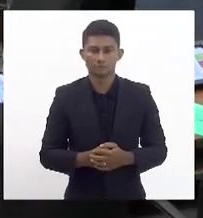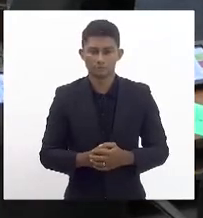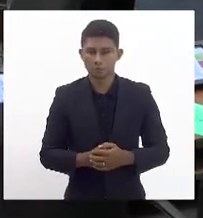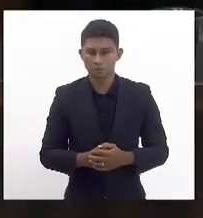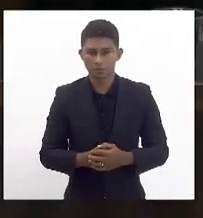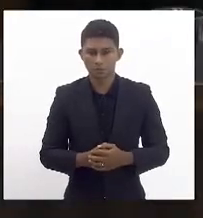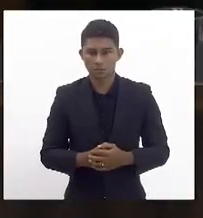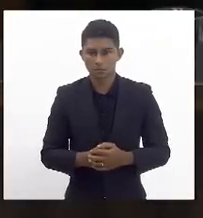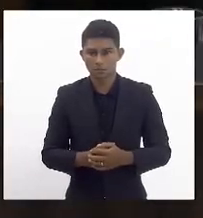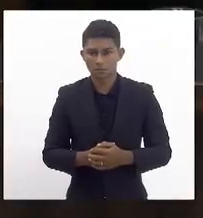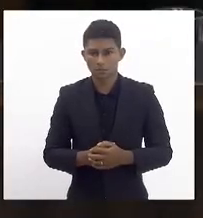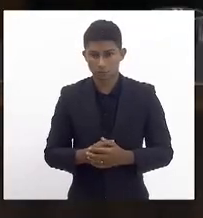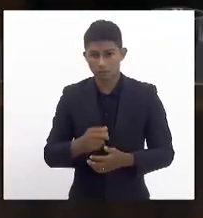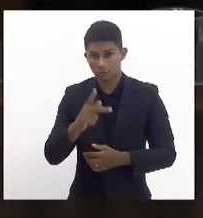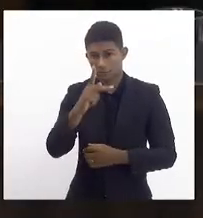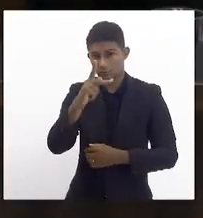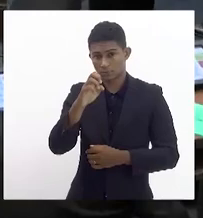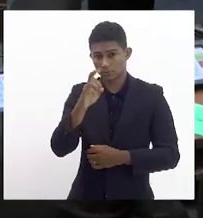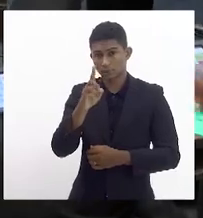Deputado Pedro Ricardo.